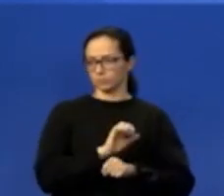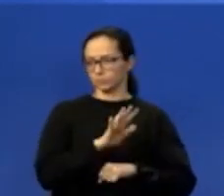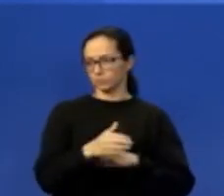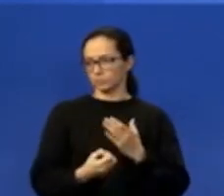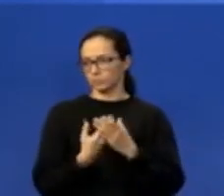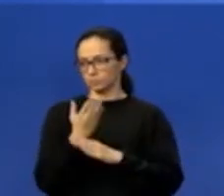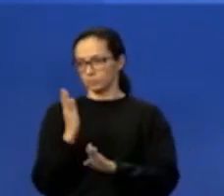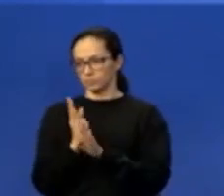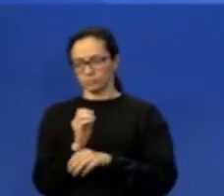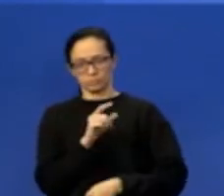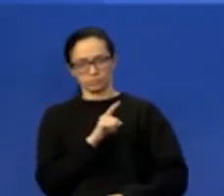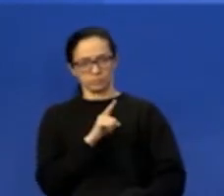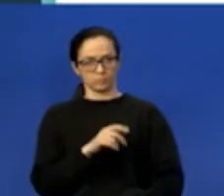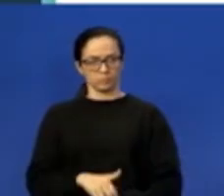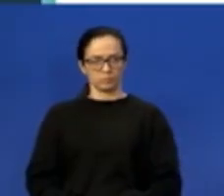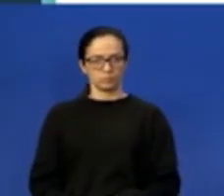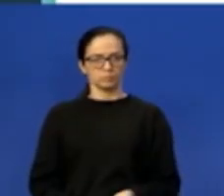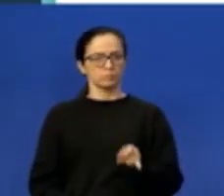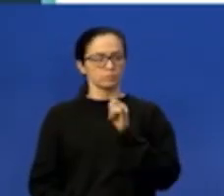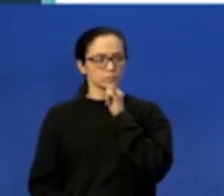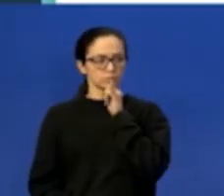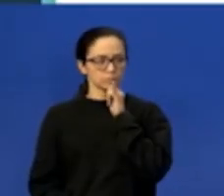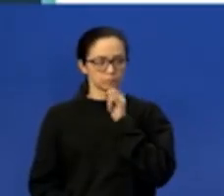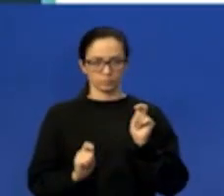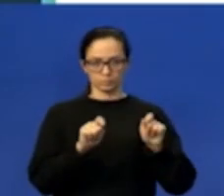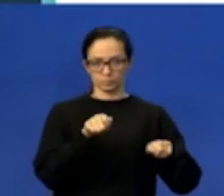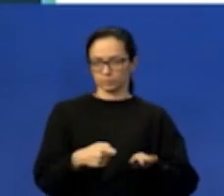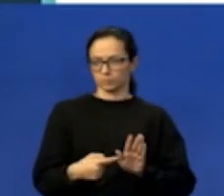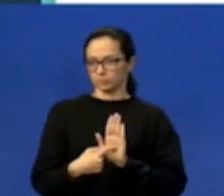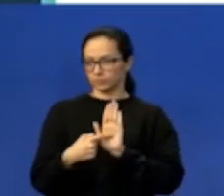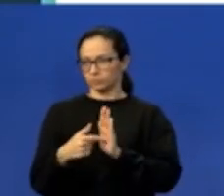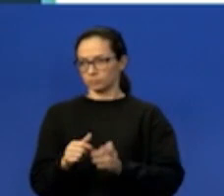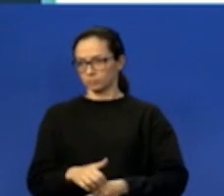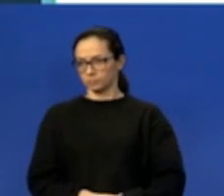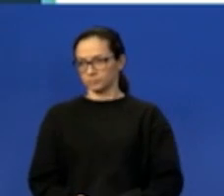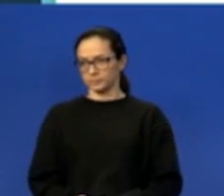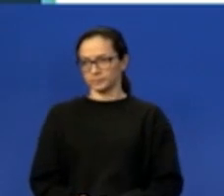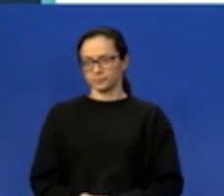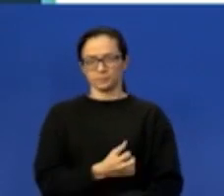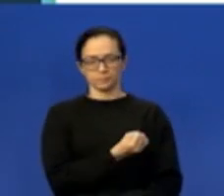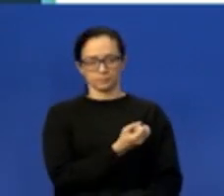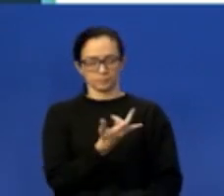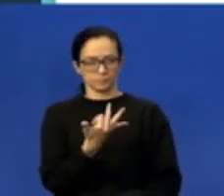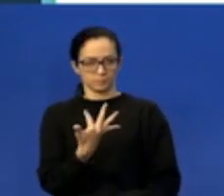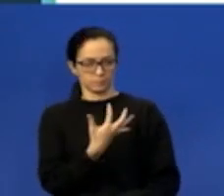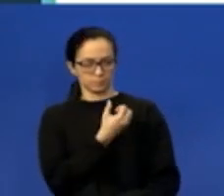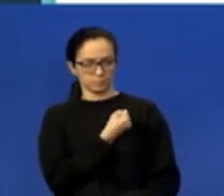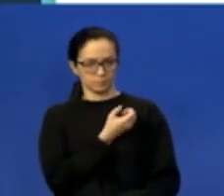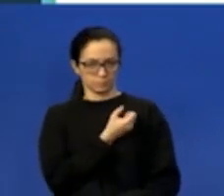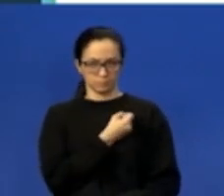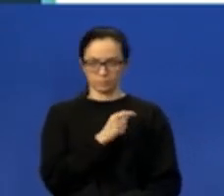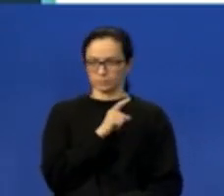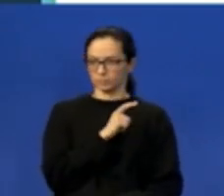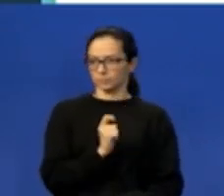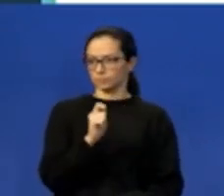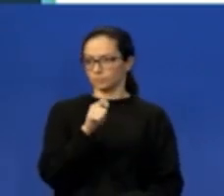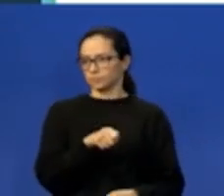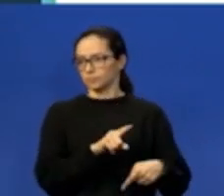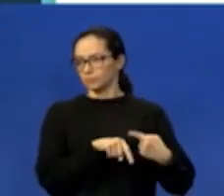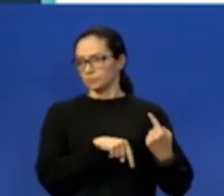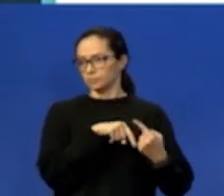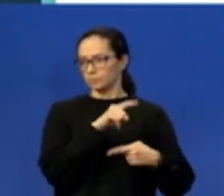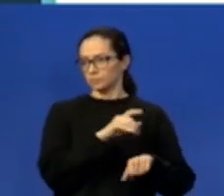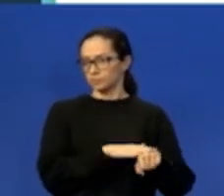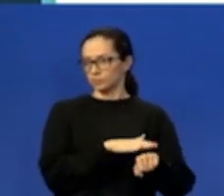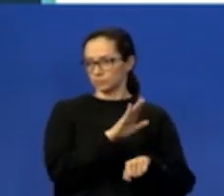previamente identificada. Então, a gente pode classificar as anemias em função do número, ou seja, ela pode ser